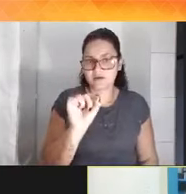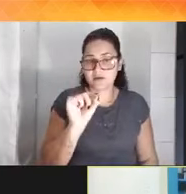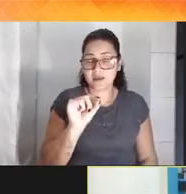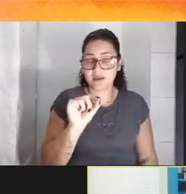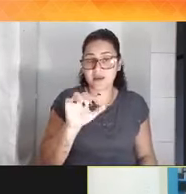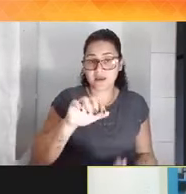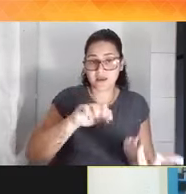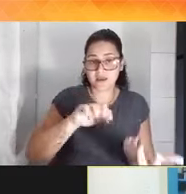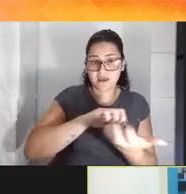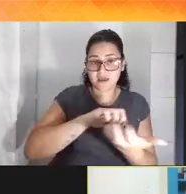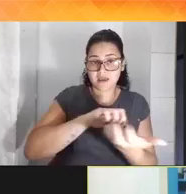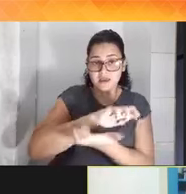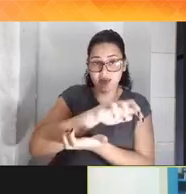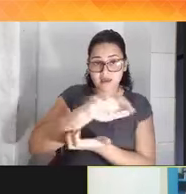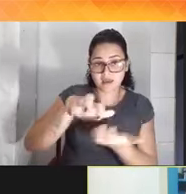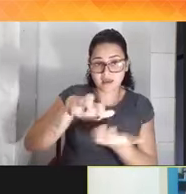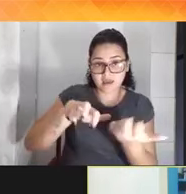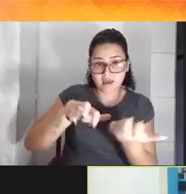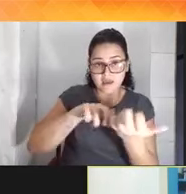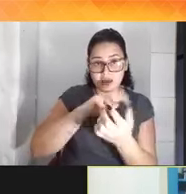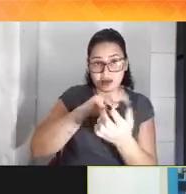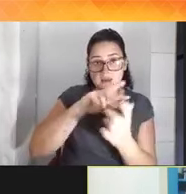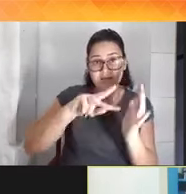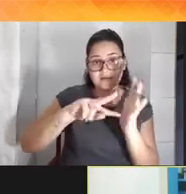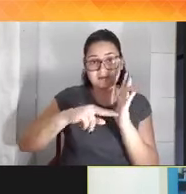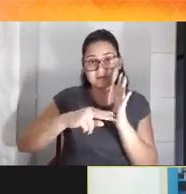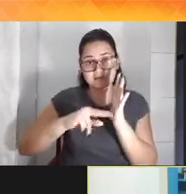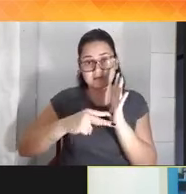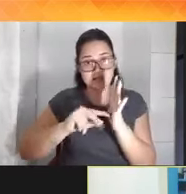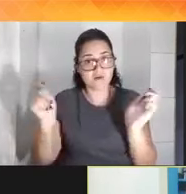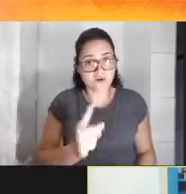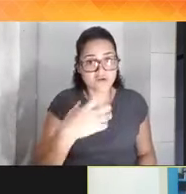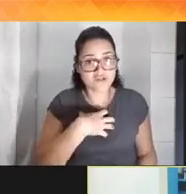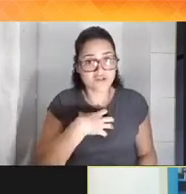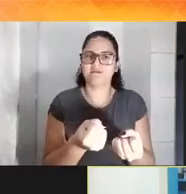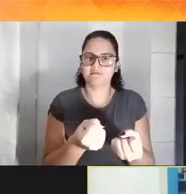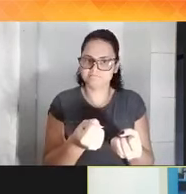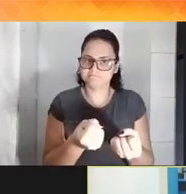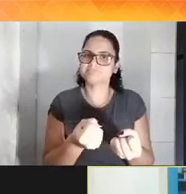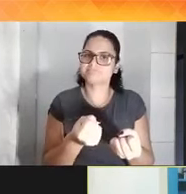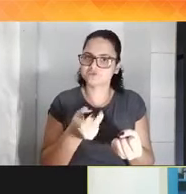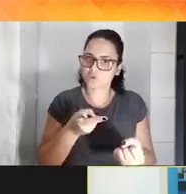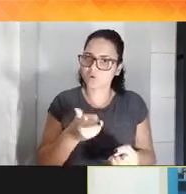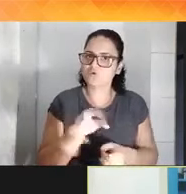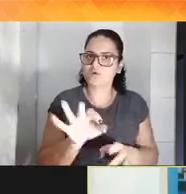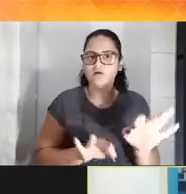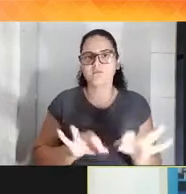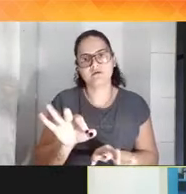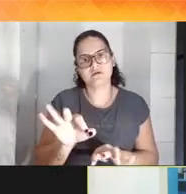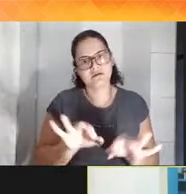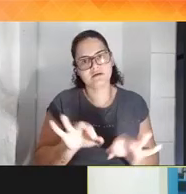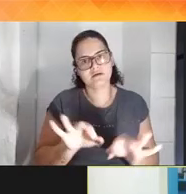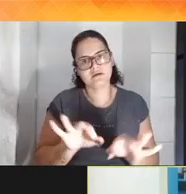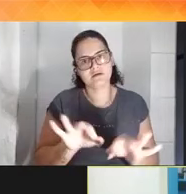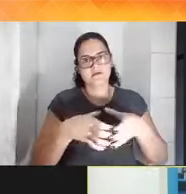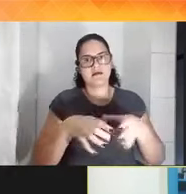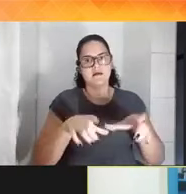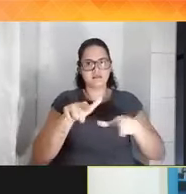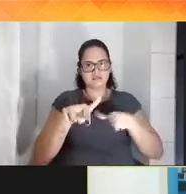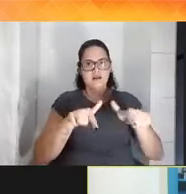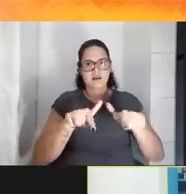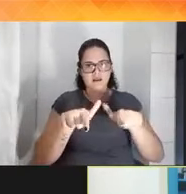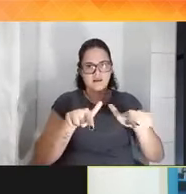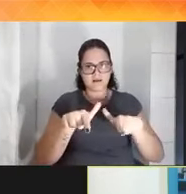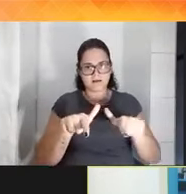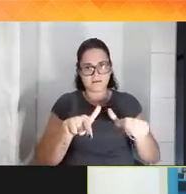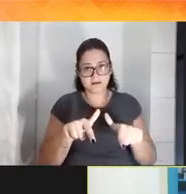única forma da gente se defender e da gente continuar essa organização da classe trabalhadora. E a classe trabalhadora, os filhos dessa